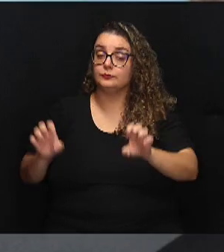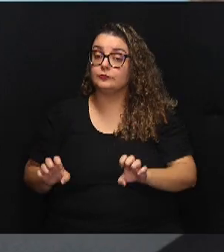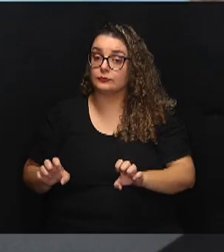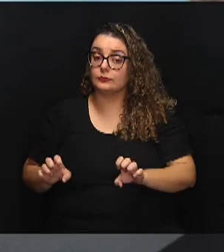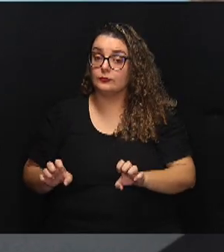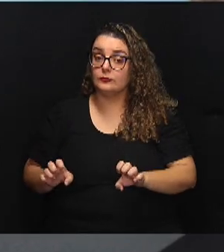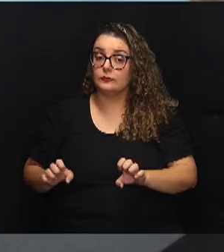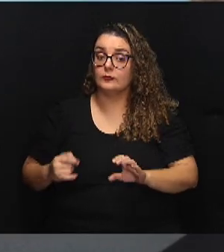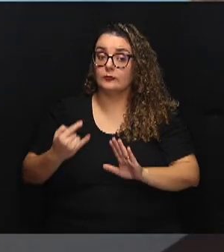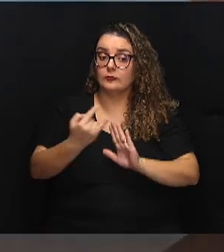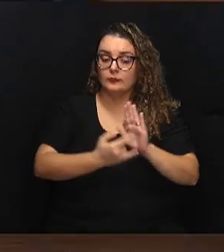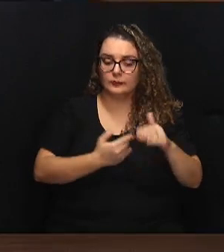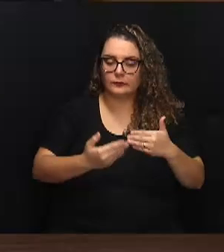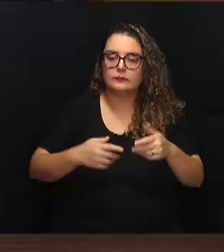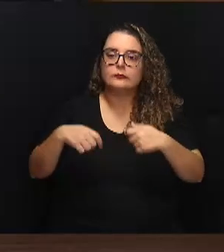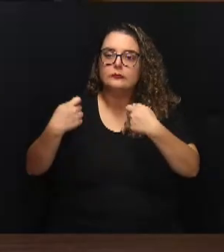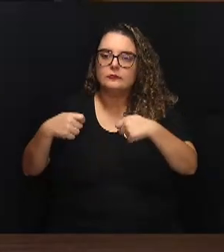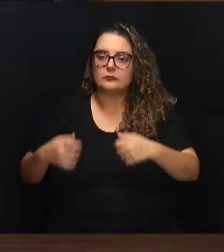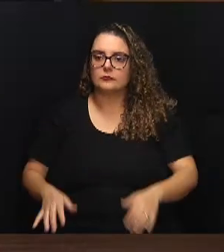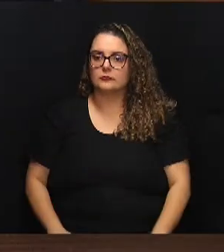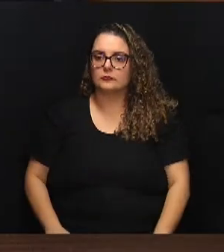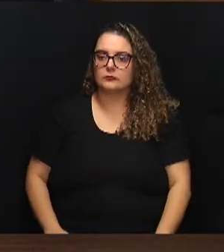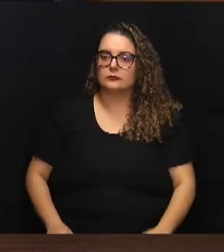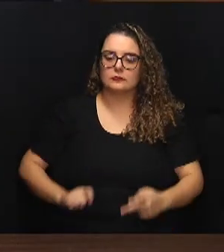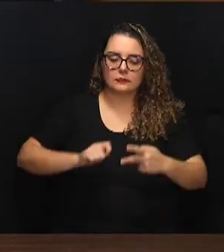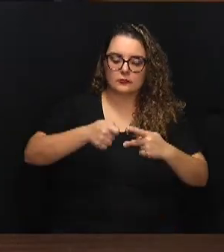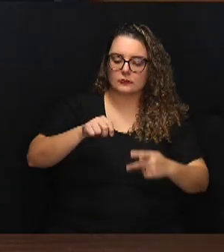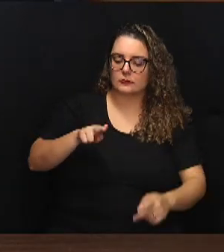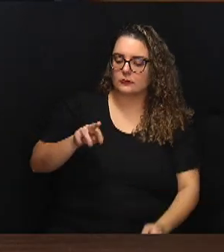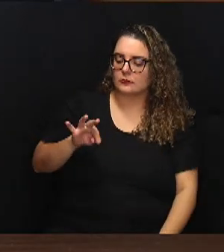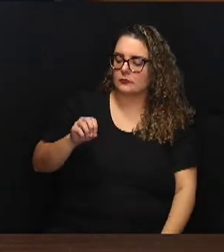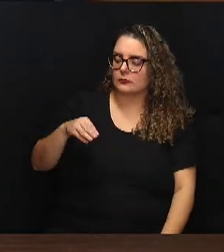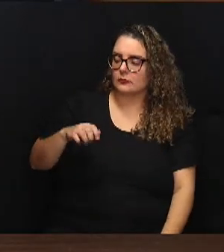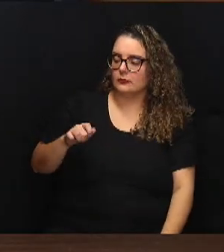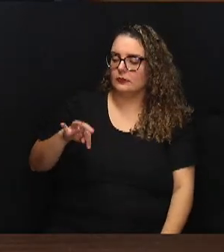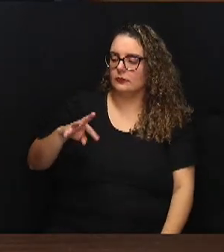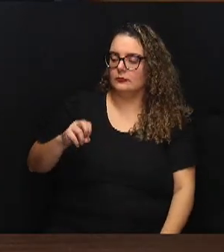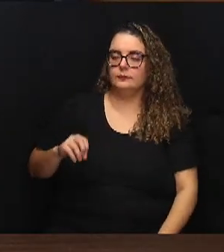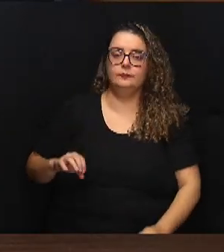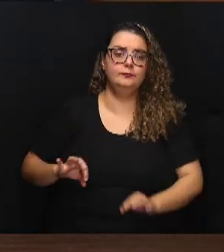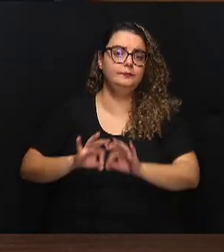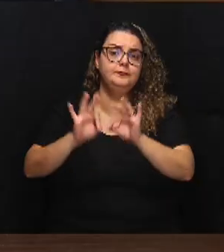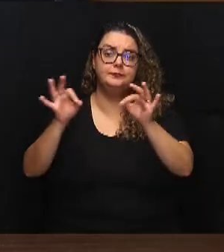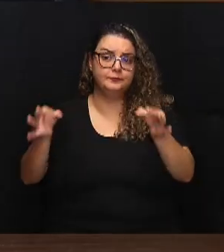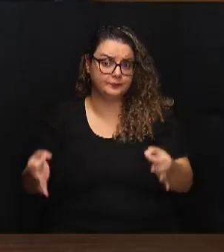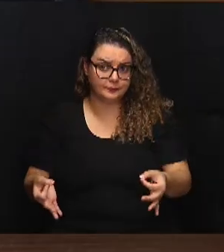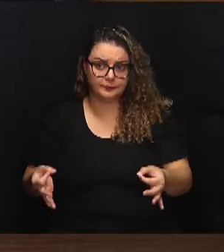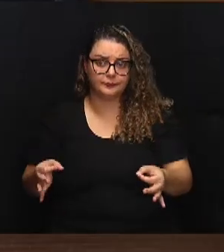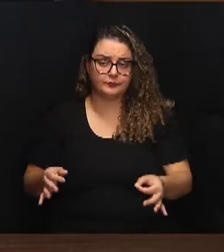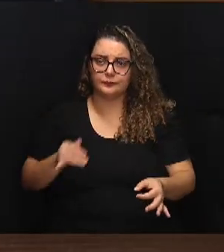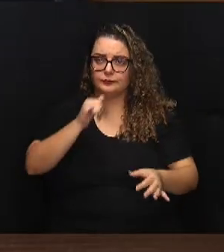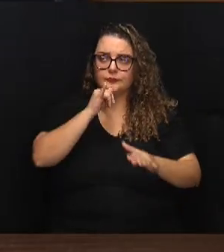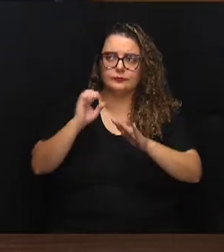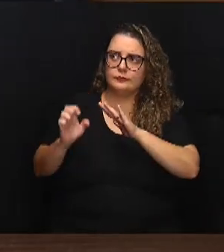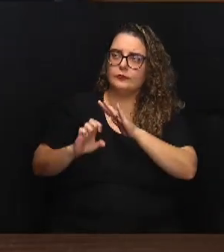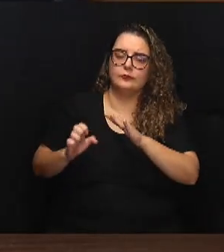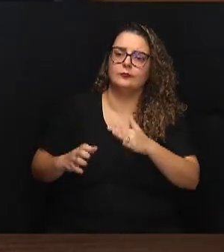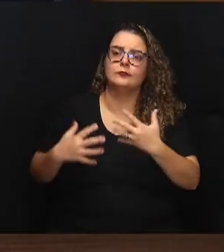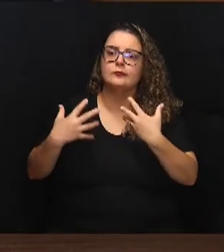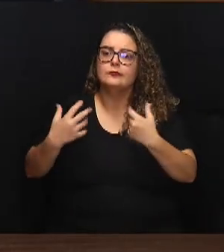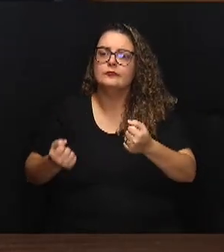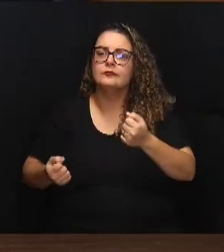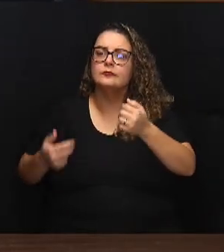uma documentação necessária. No Pix é muito mais simples, né? Então, a empresa, eu preciso receber